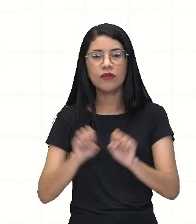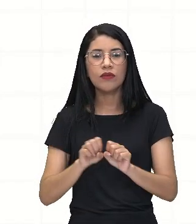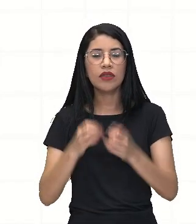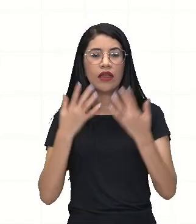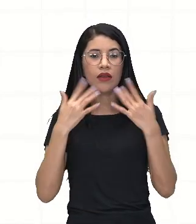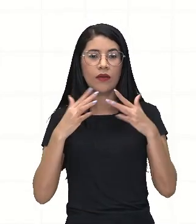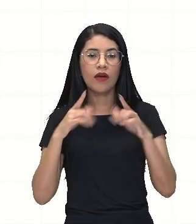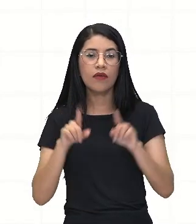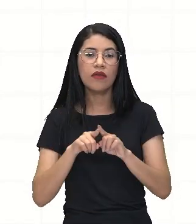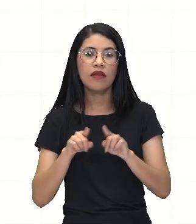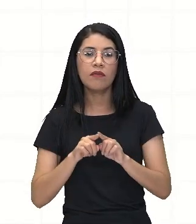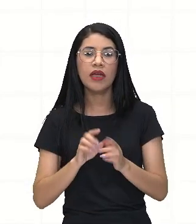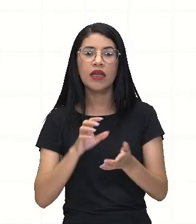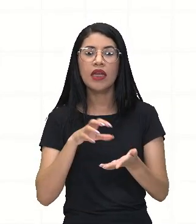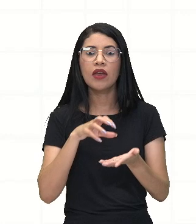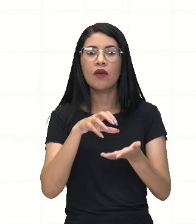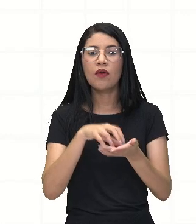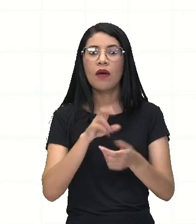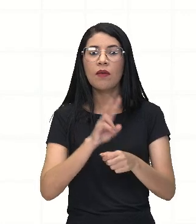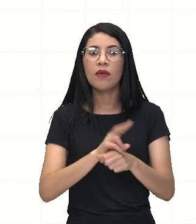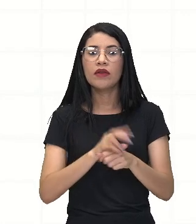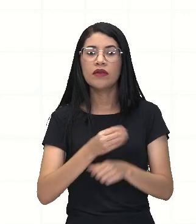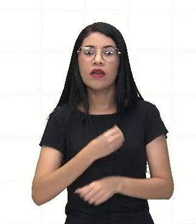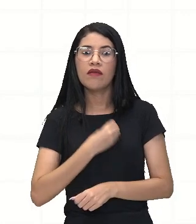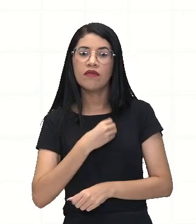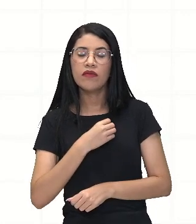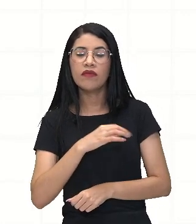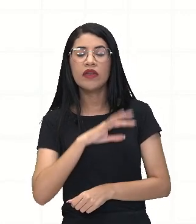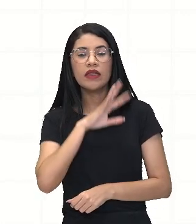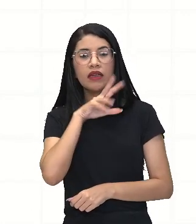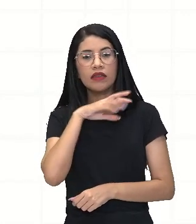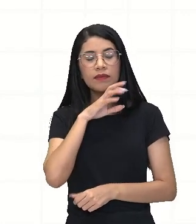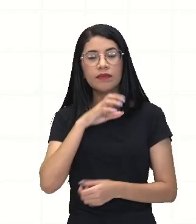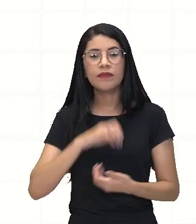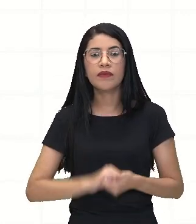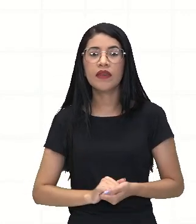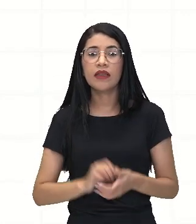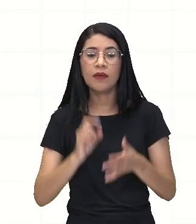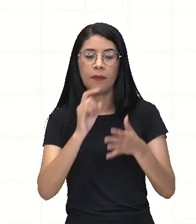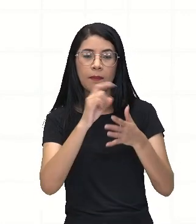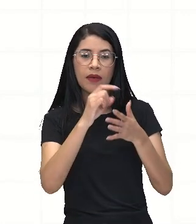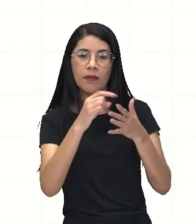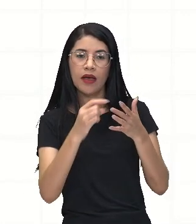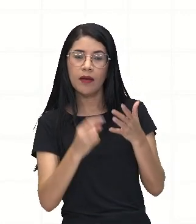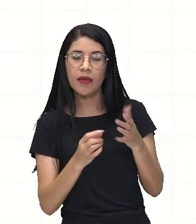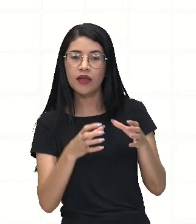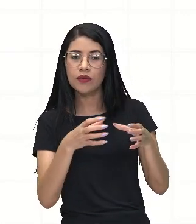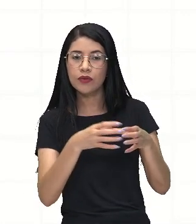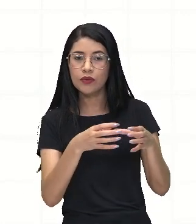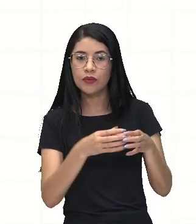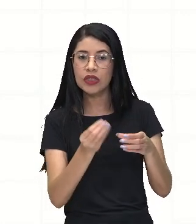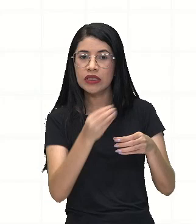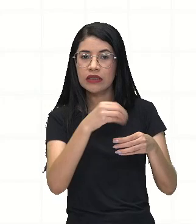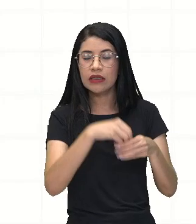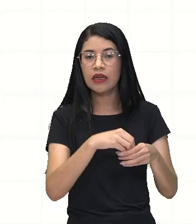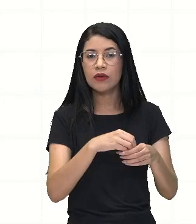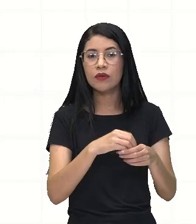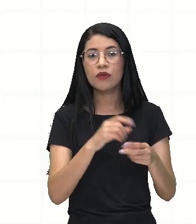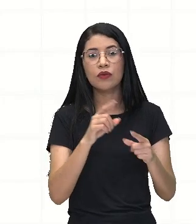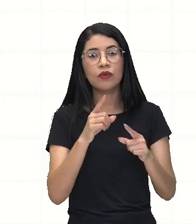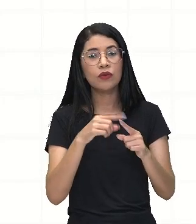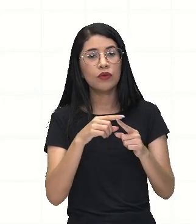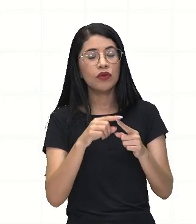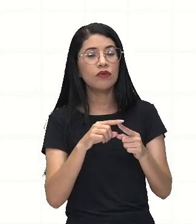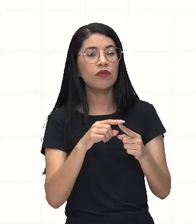Então, dentro desse grupo das unidades de proteção integral, nós temos essas 5 categorias, né? Qual